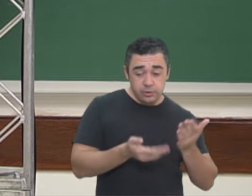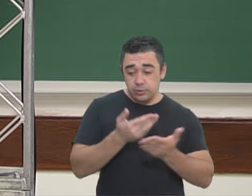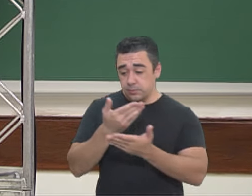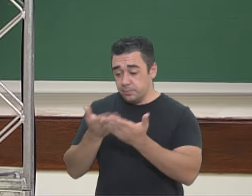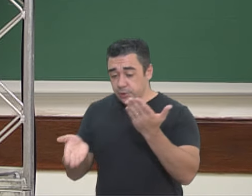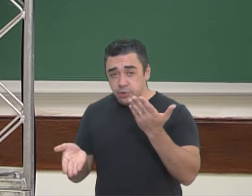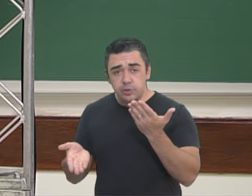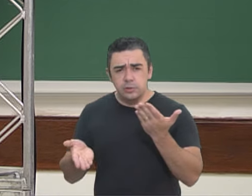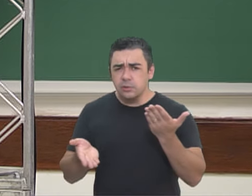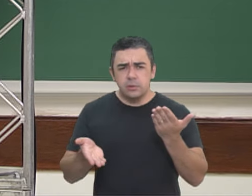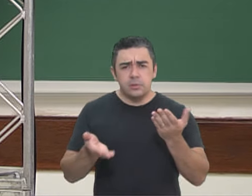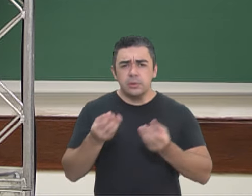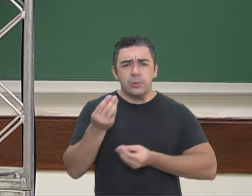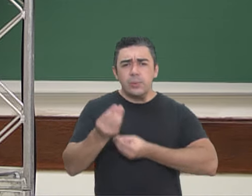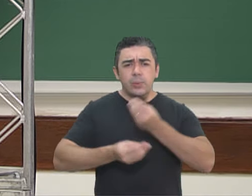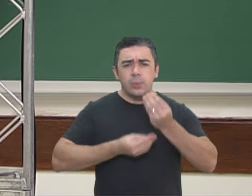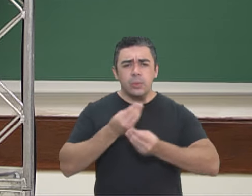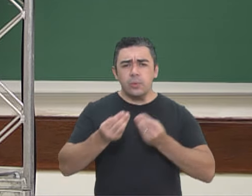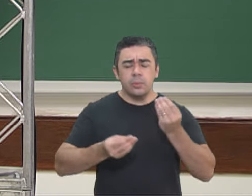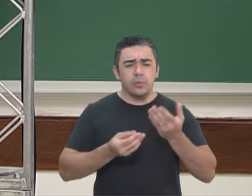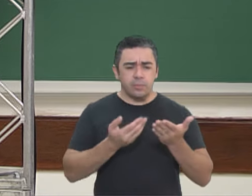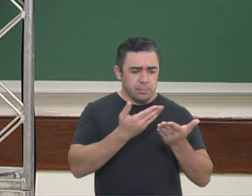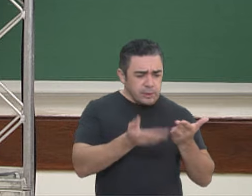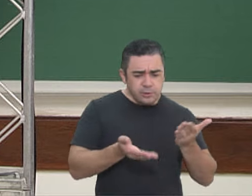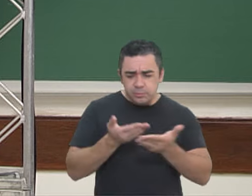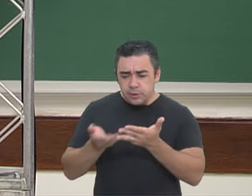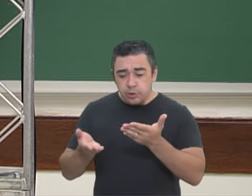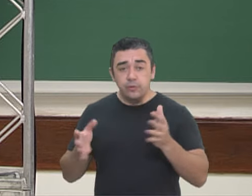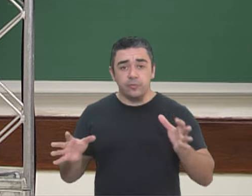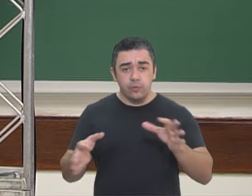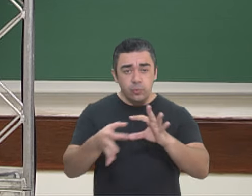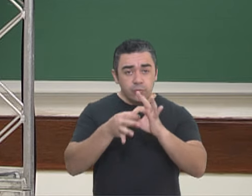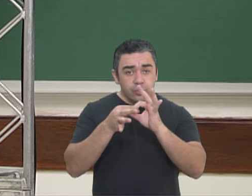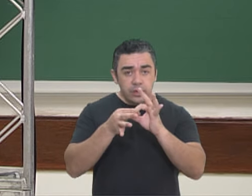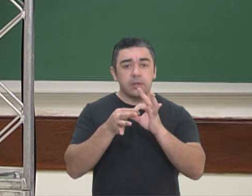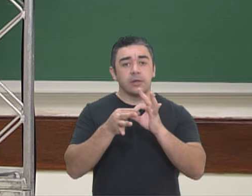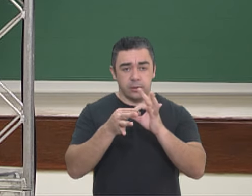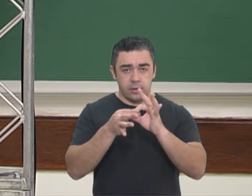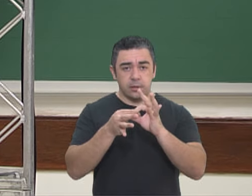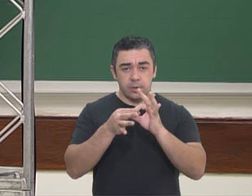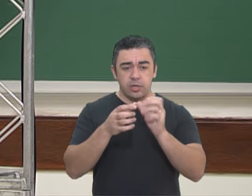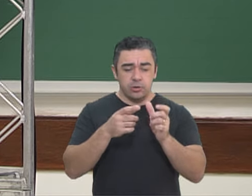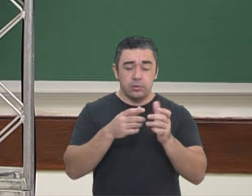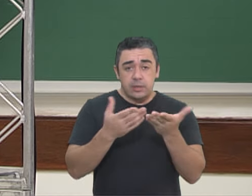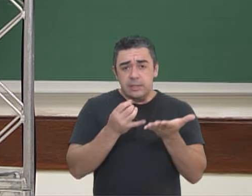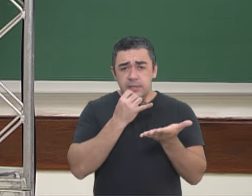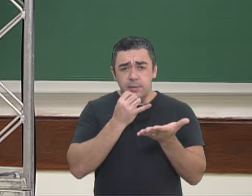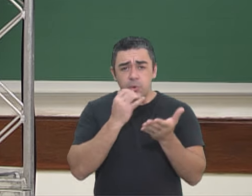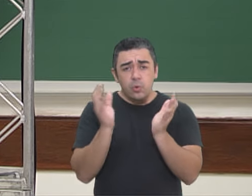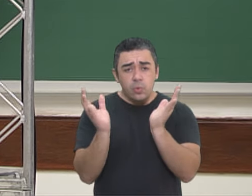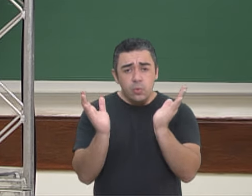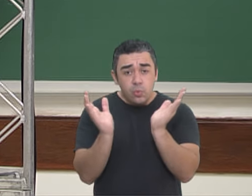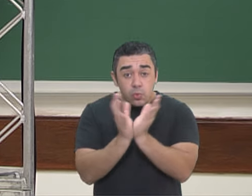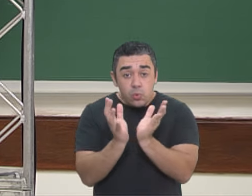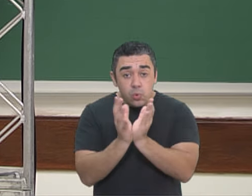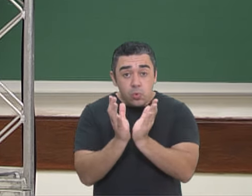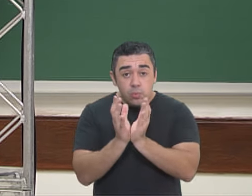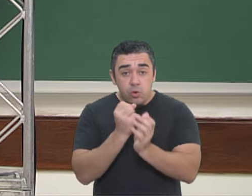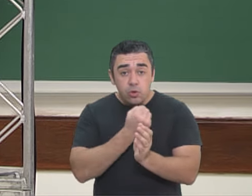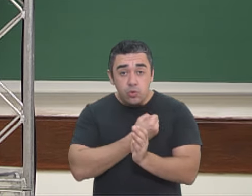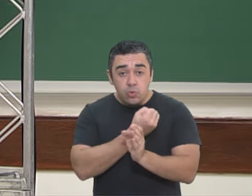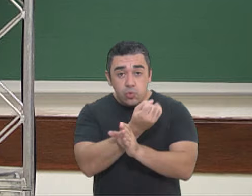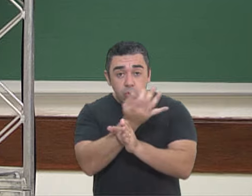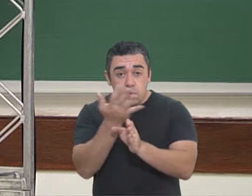nessa situação aqui, vamos pensar um pouquinho? A prof vai ler aqui com vocês para a gente poder daí dar uns minutinhos aí para vocês